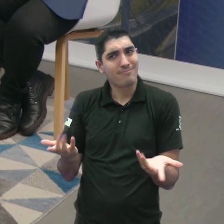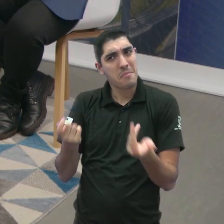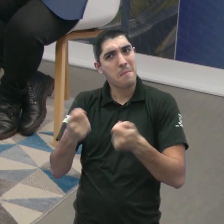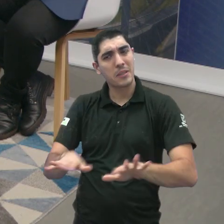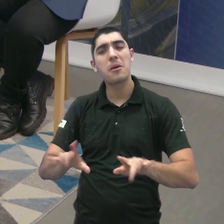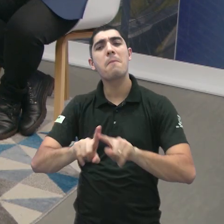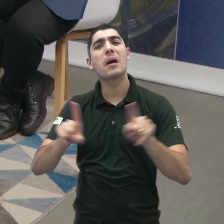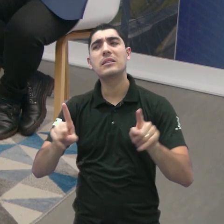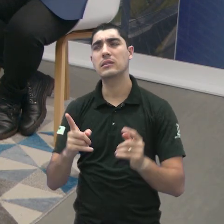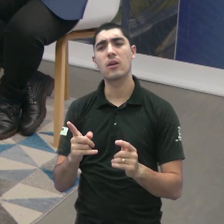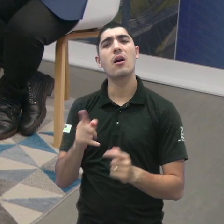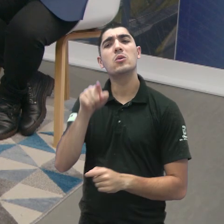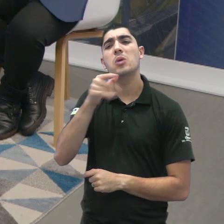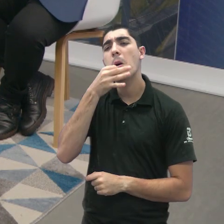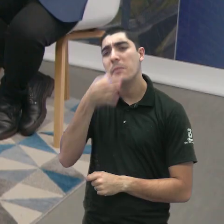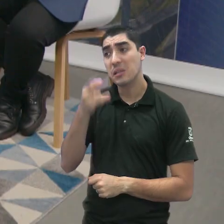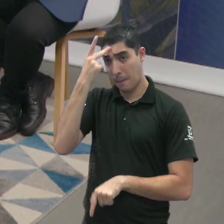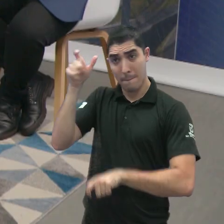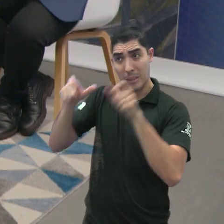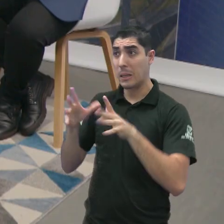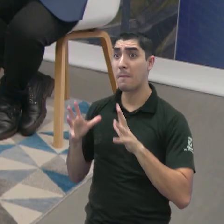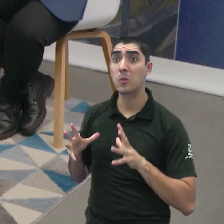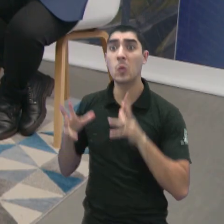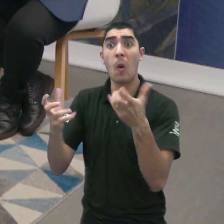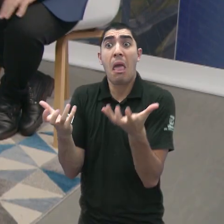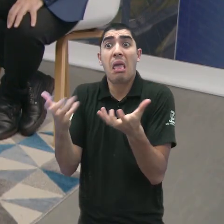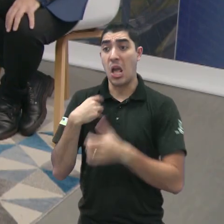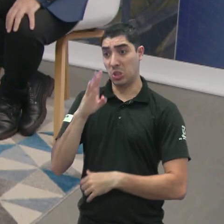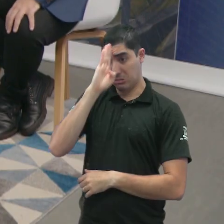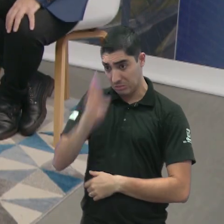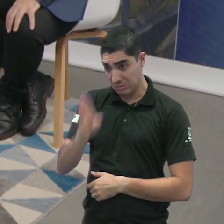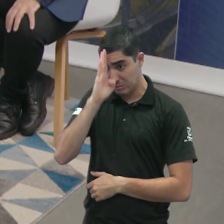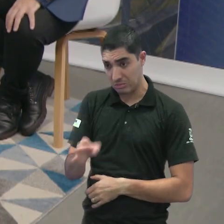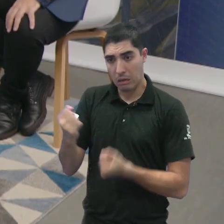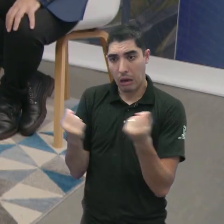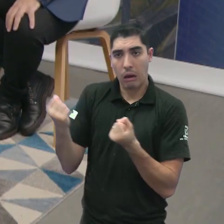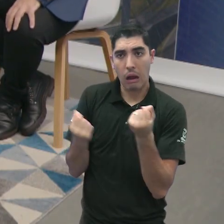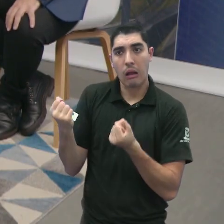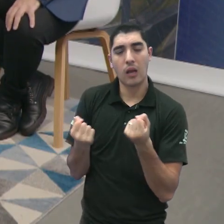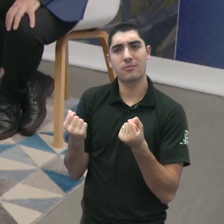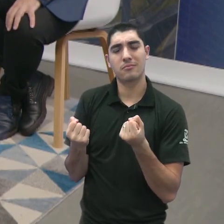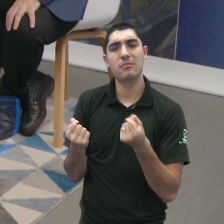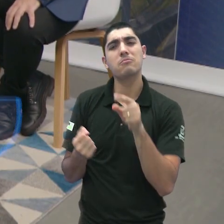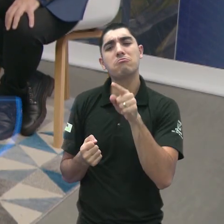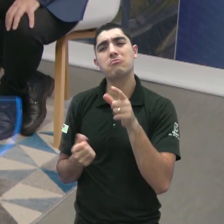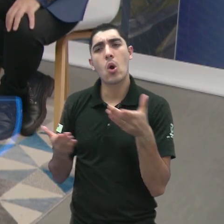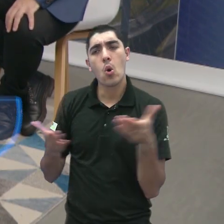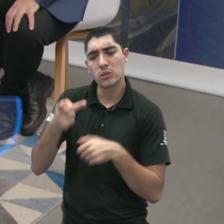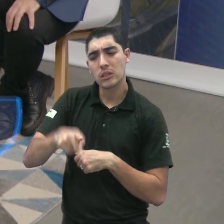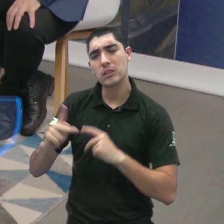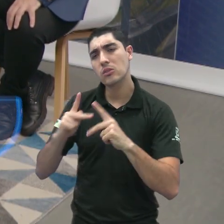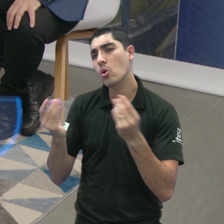Como essa dependência, na sua opinião, ajuda a explicar, né, o crescimento contínuo da frota? Como vemos hoje a situação de São